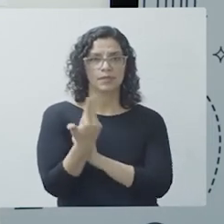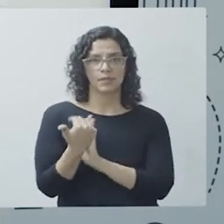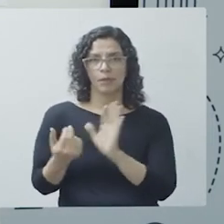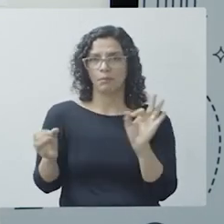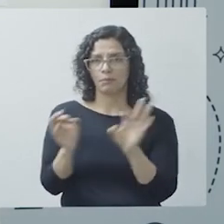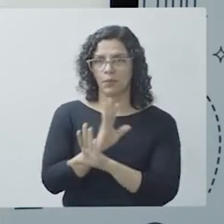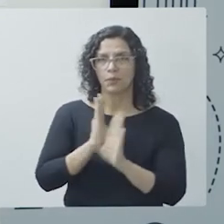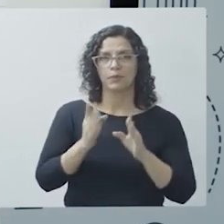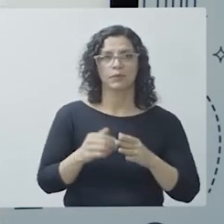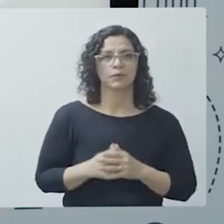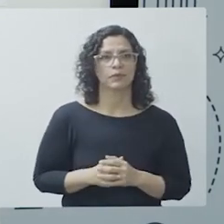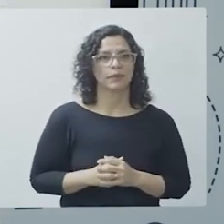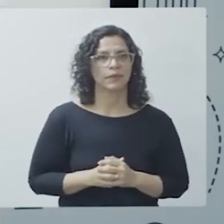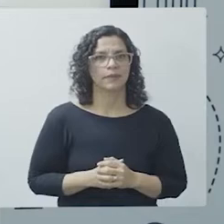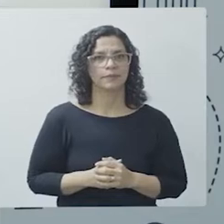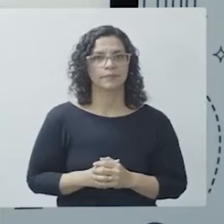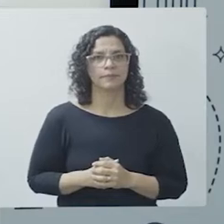desenhos